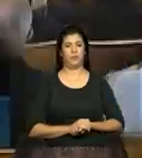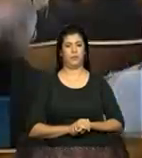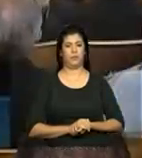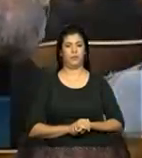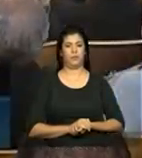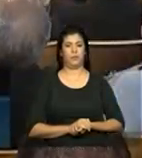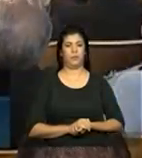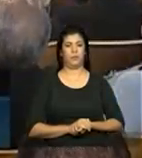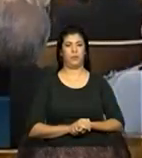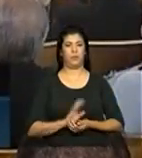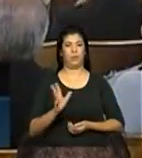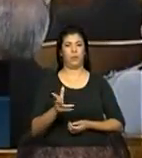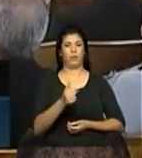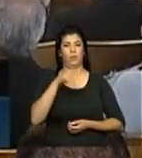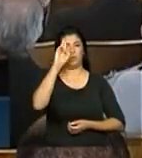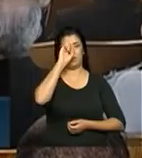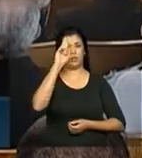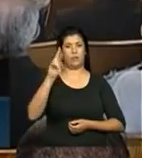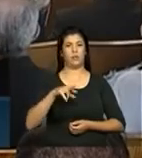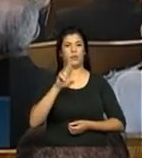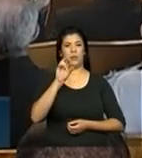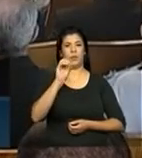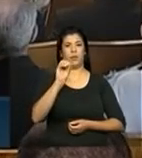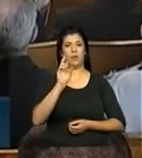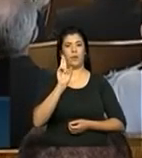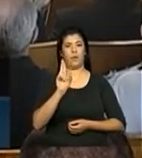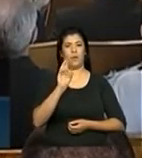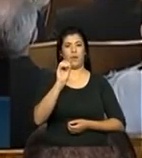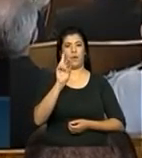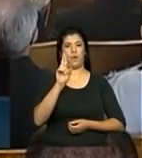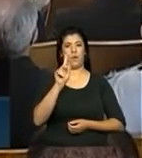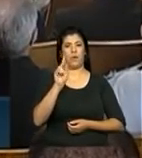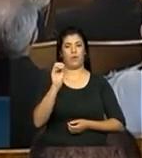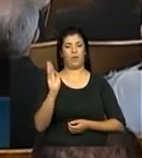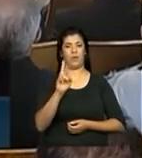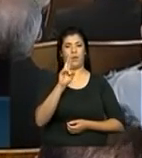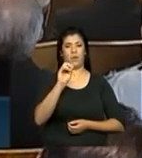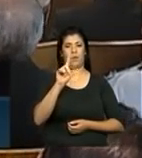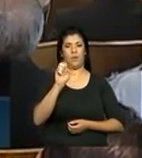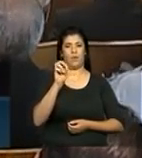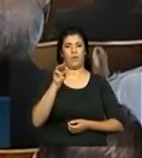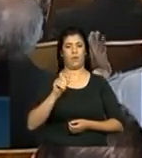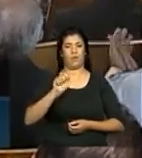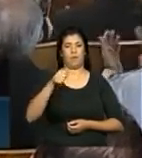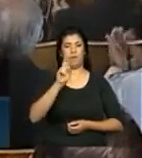O excelentíssimo senhor Rodrigo Rolemberg, governador do Distrito